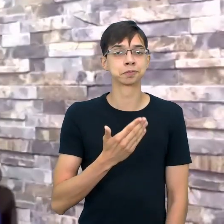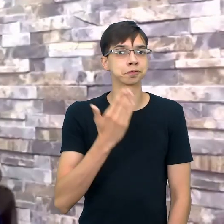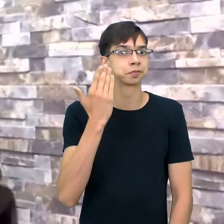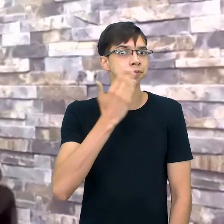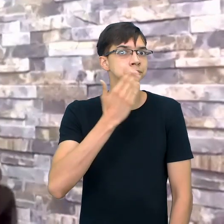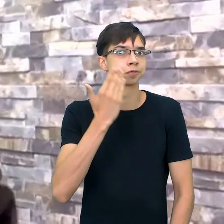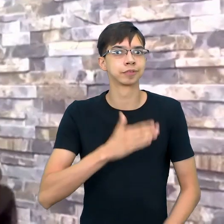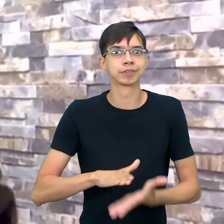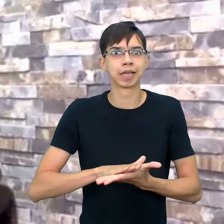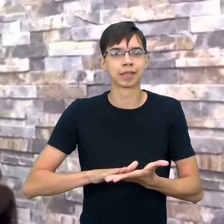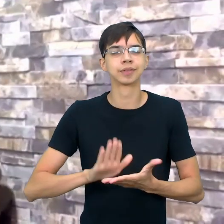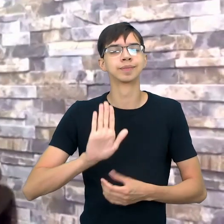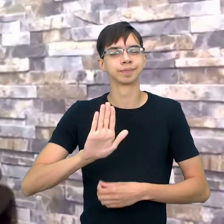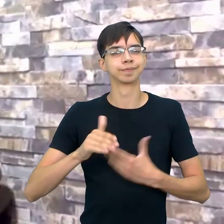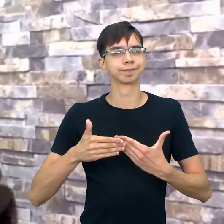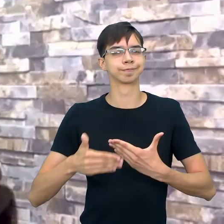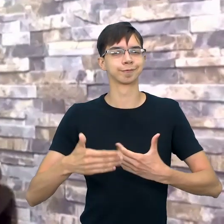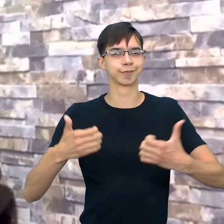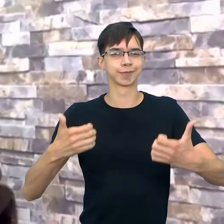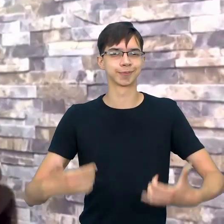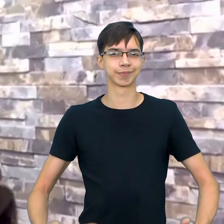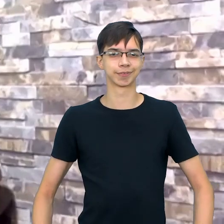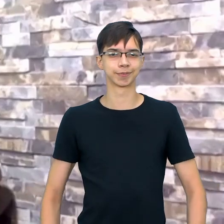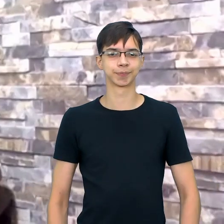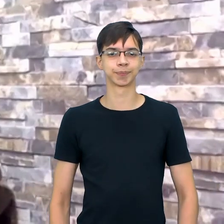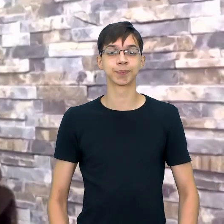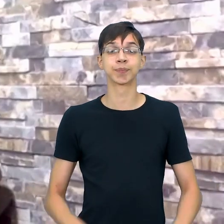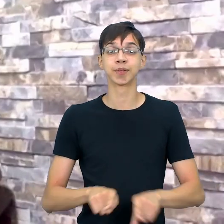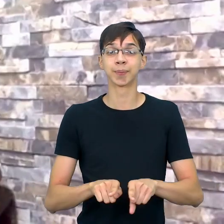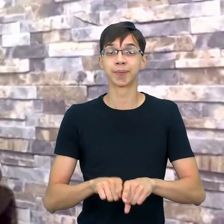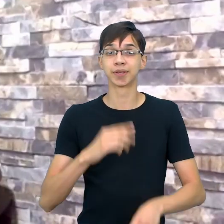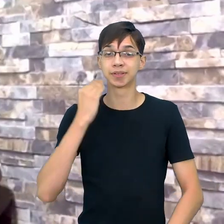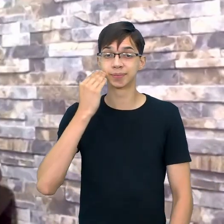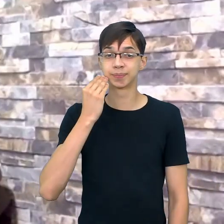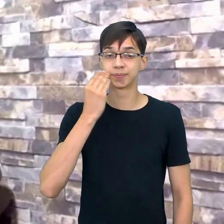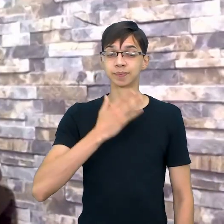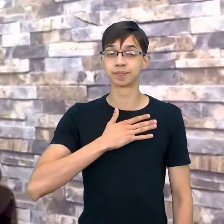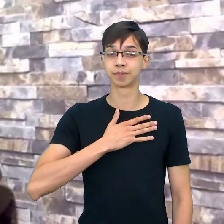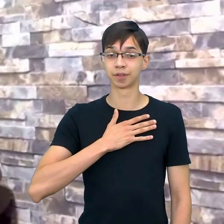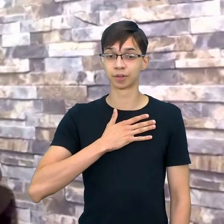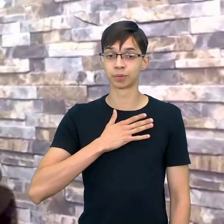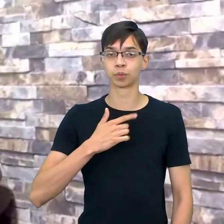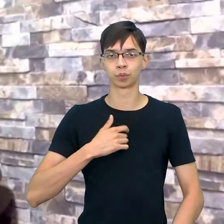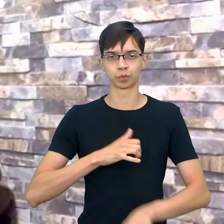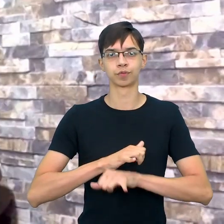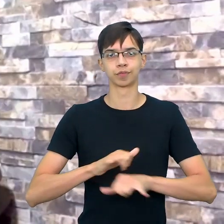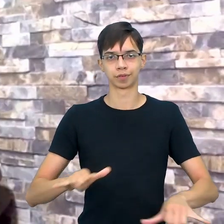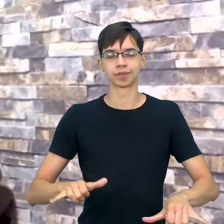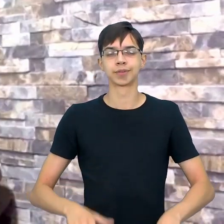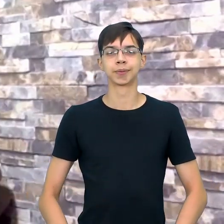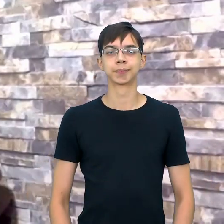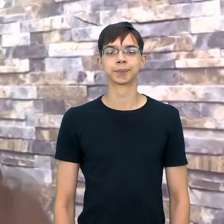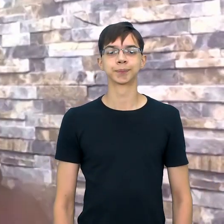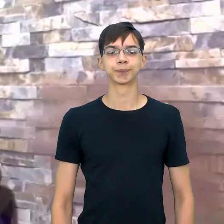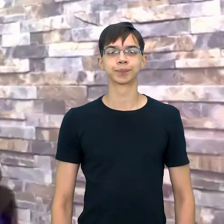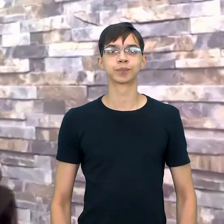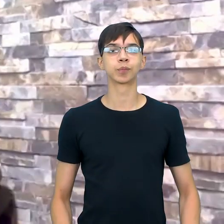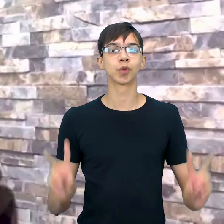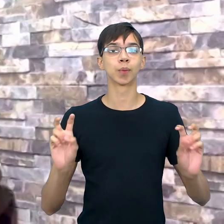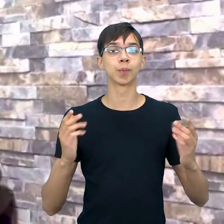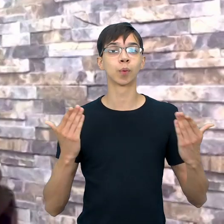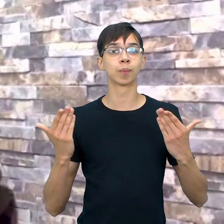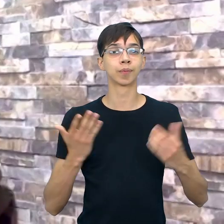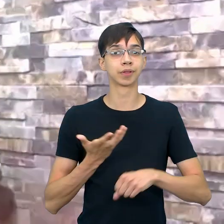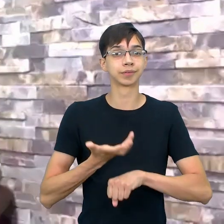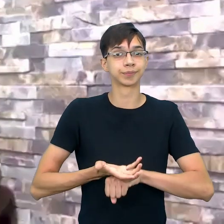pouco. Bom, então eu também trago uma experiência que ela foi feita, né, nesse caso, relacionada a uma